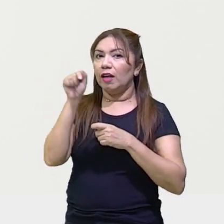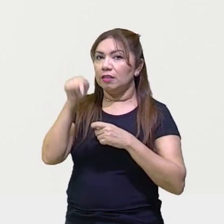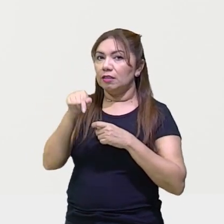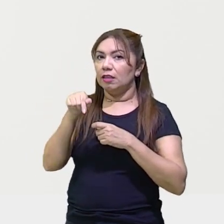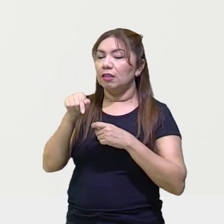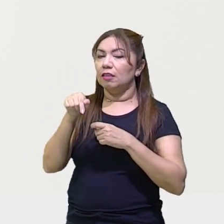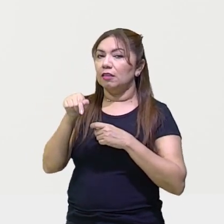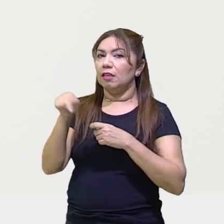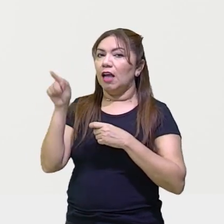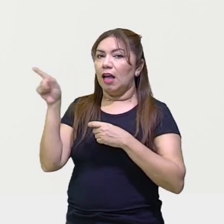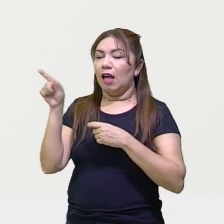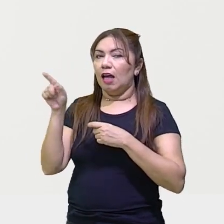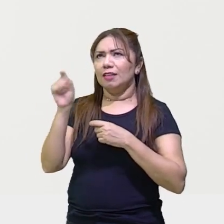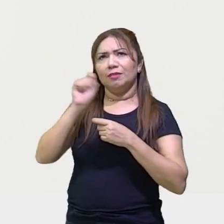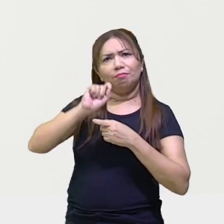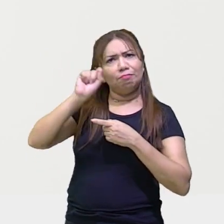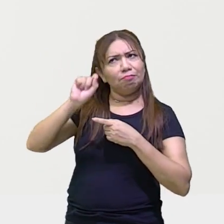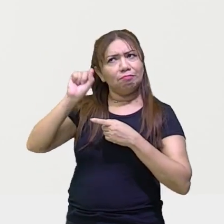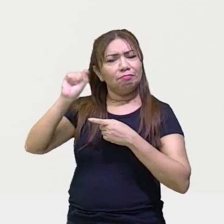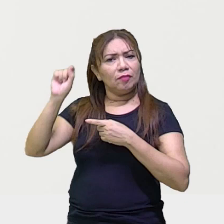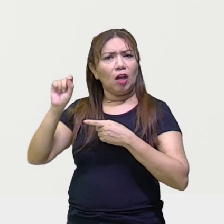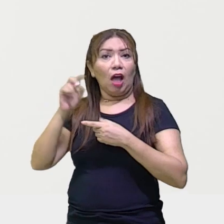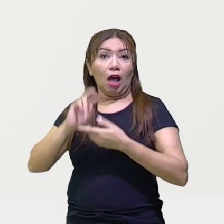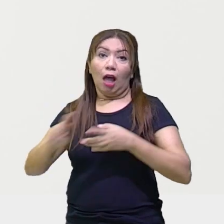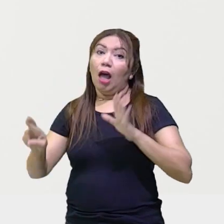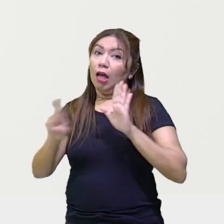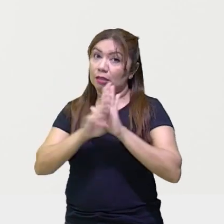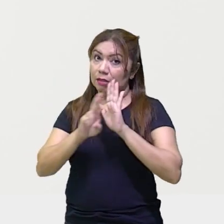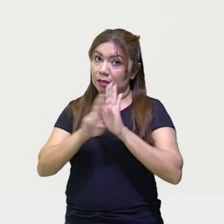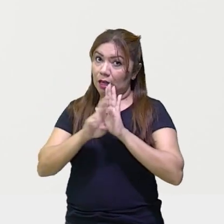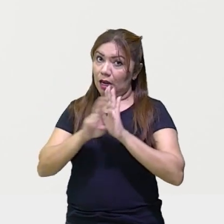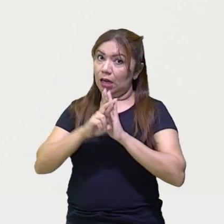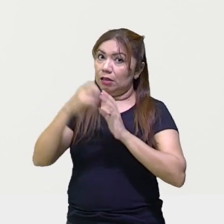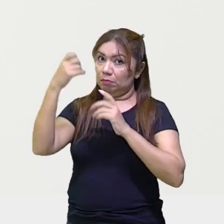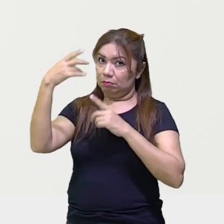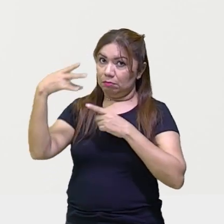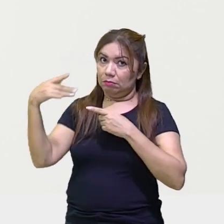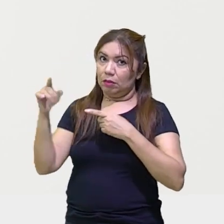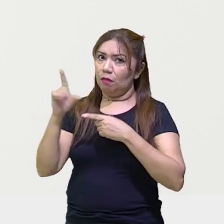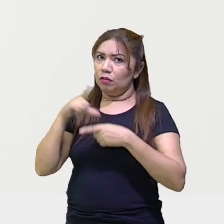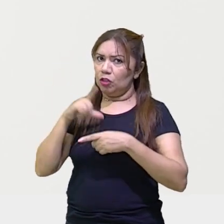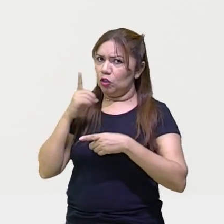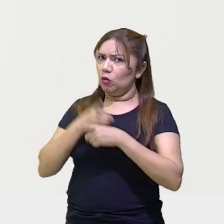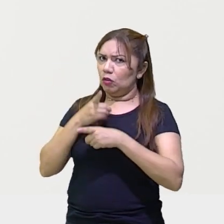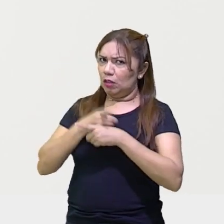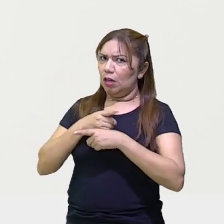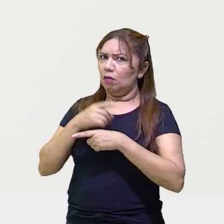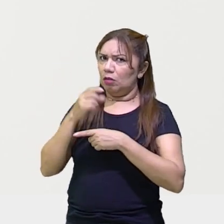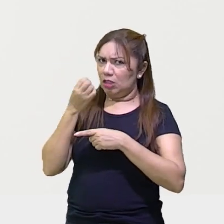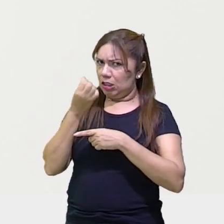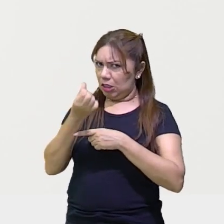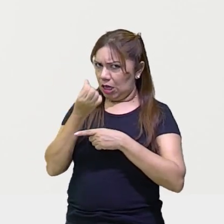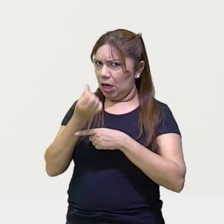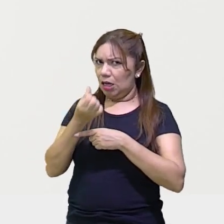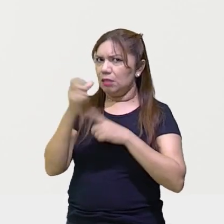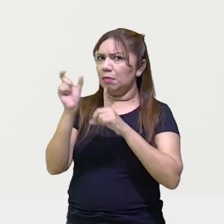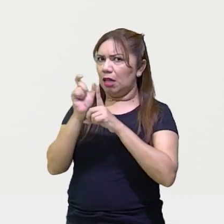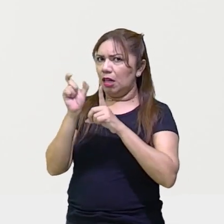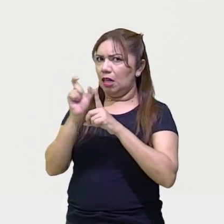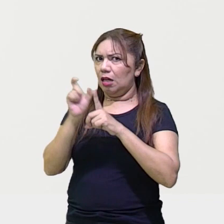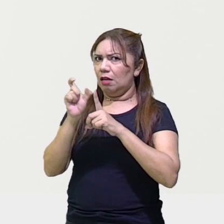suas regras de acentuação. Vocês conseguiram achar 6 palavras oxítonas nesse texto? E